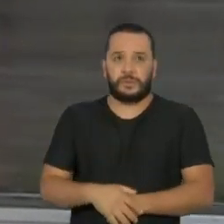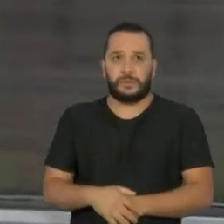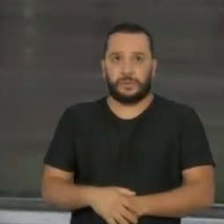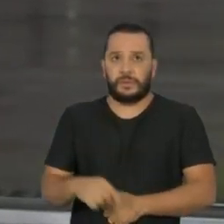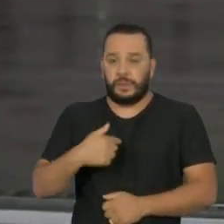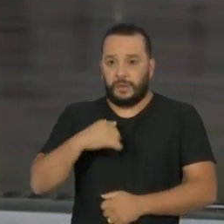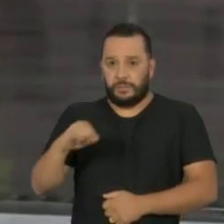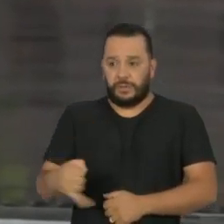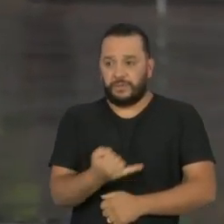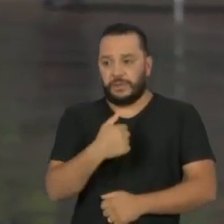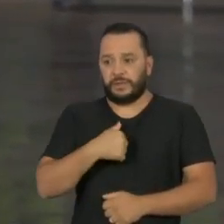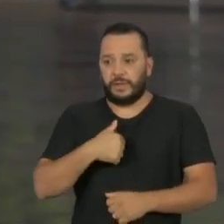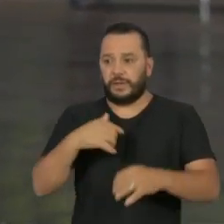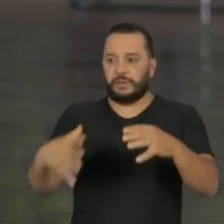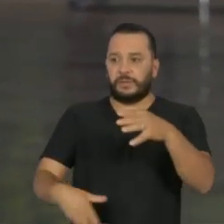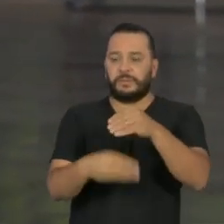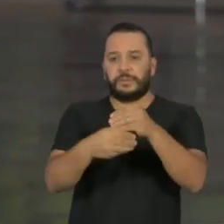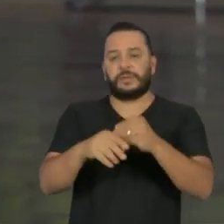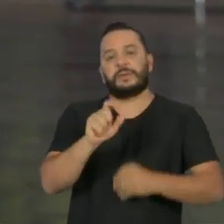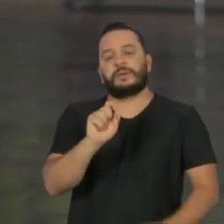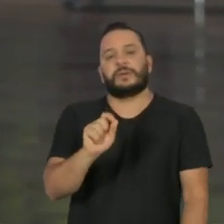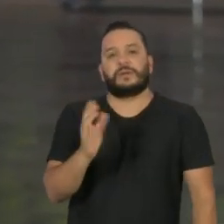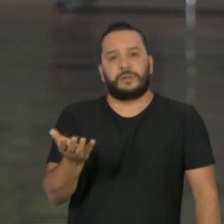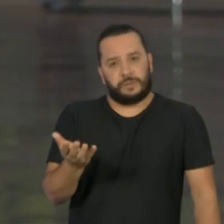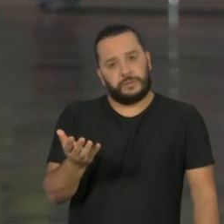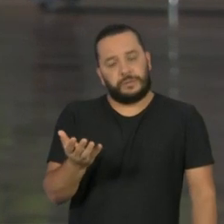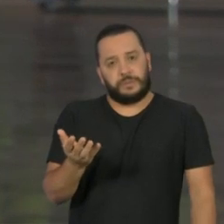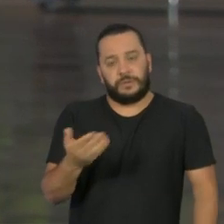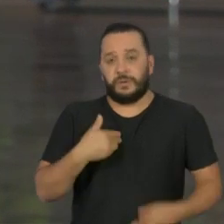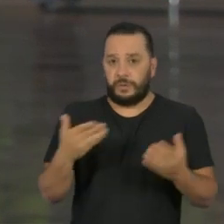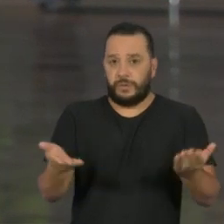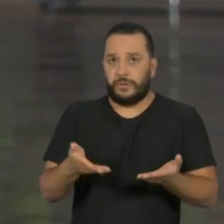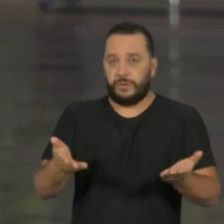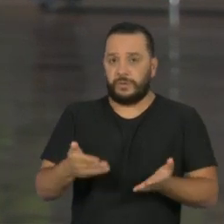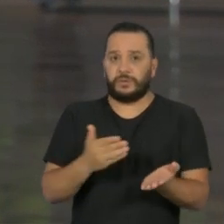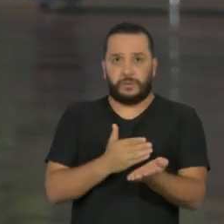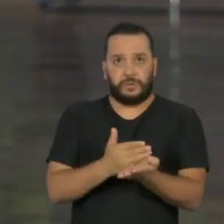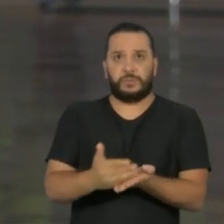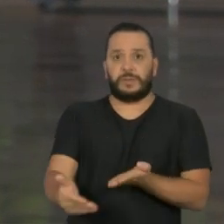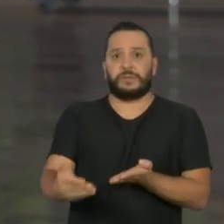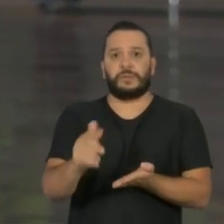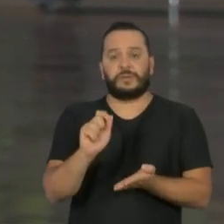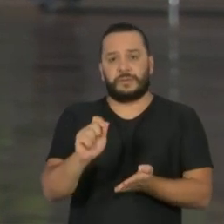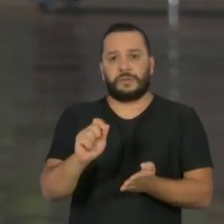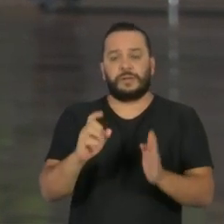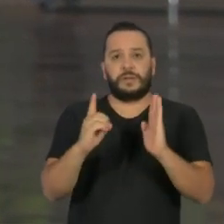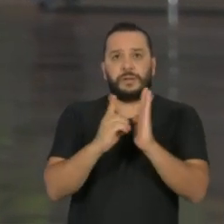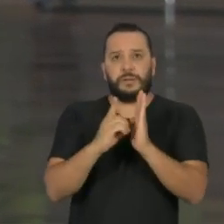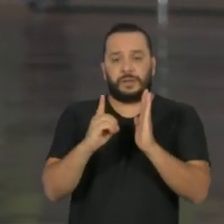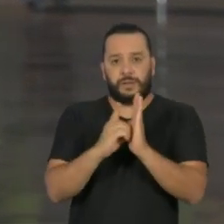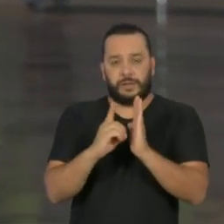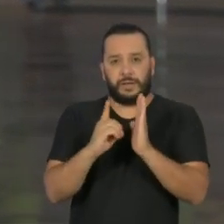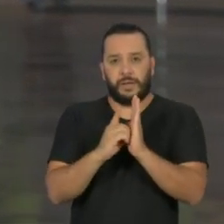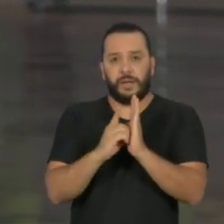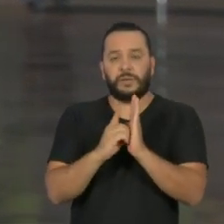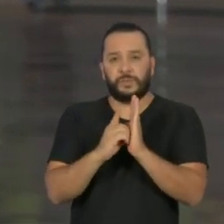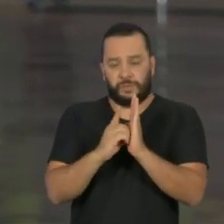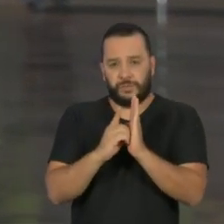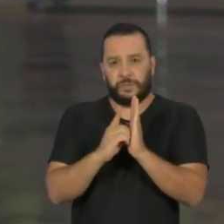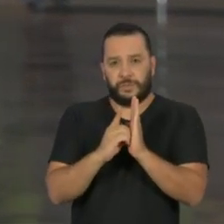aproveitar a pergunta do Arthur e dizer que, a partir de hoje, começou a valer o decreto que restringe